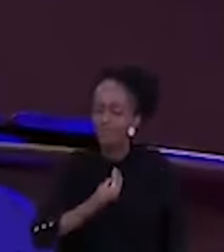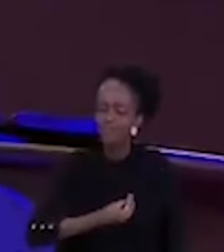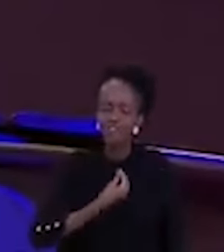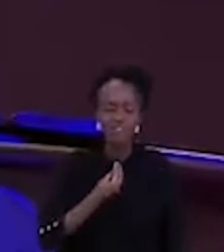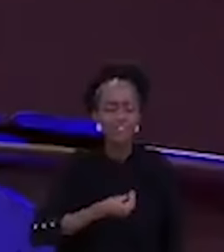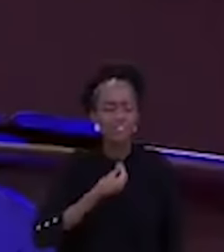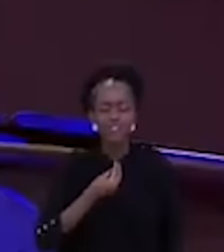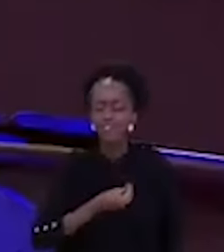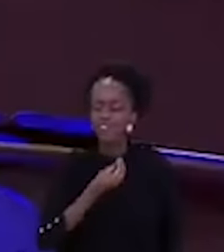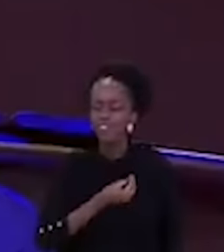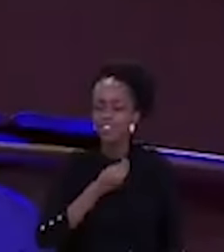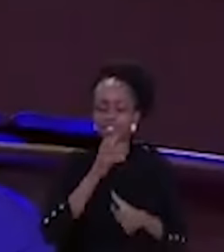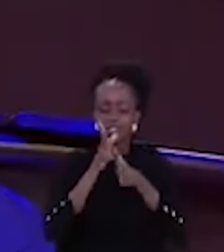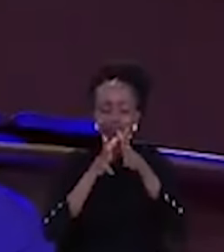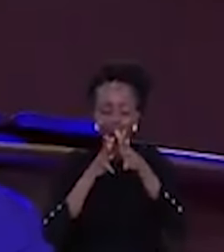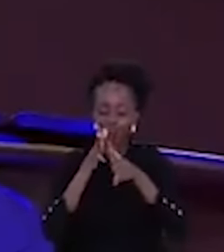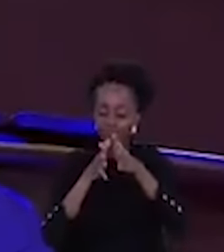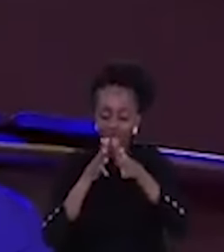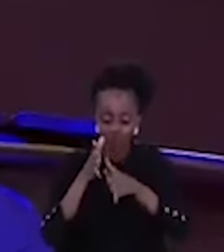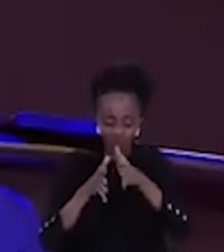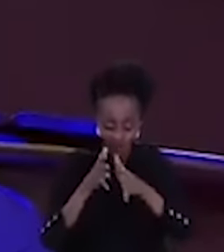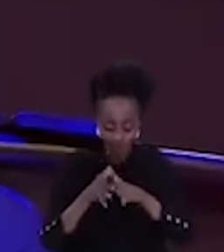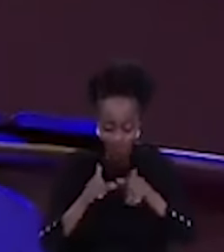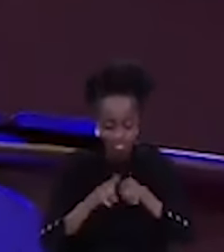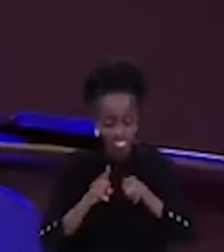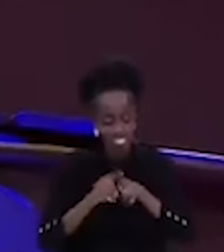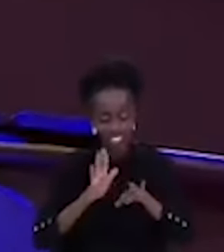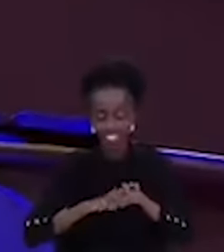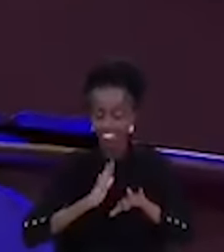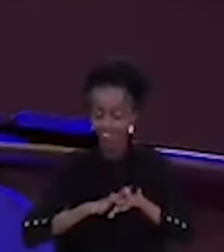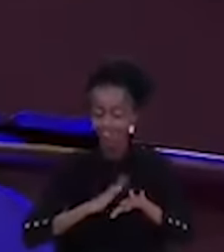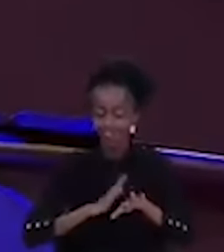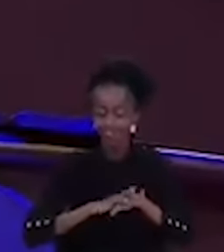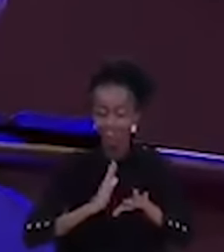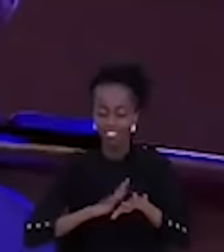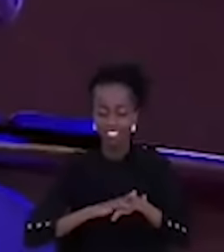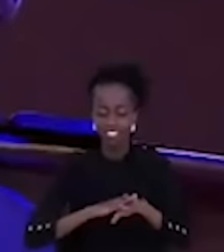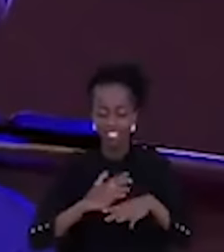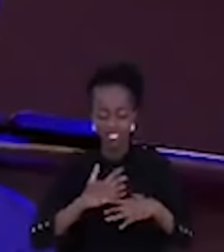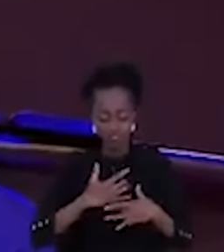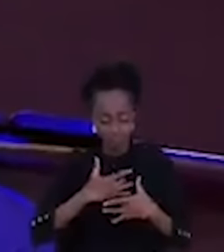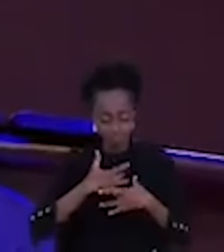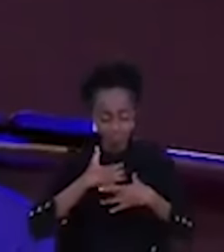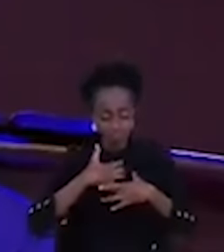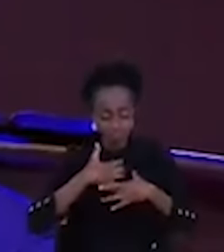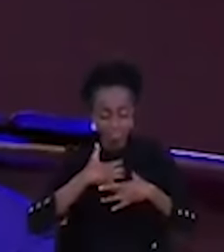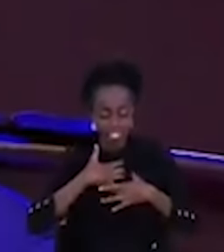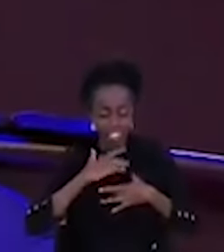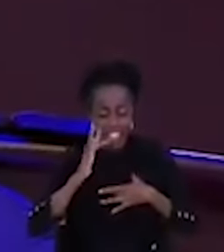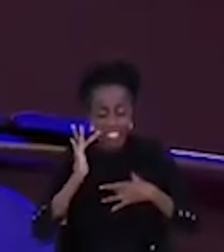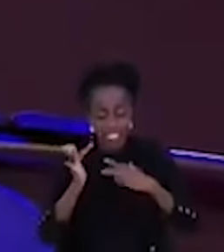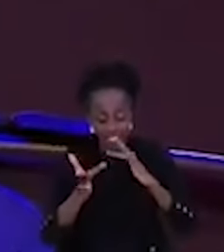nossos lábios, que acelera o meu coração quando eu pronuncio